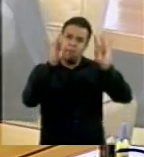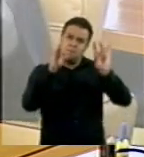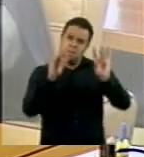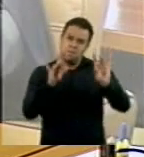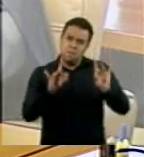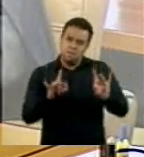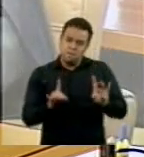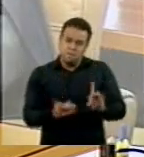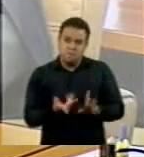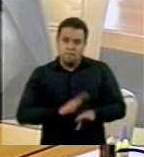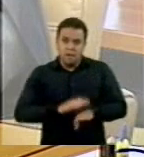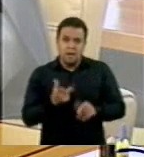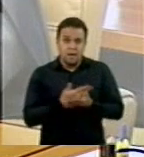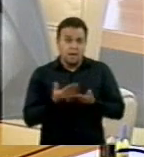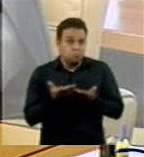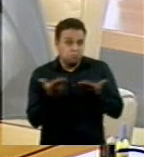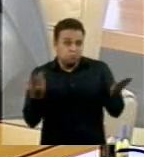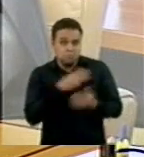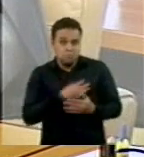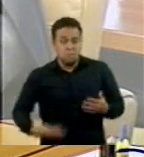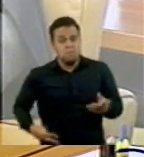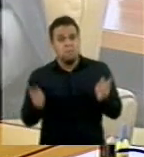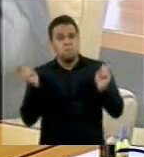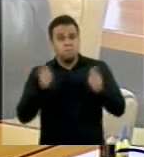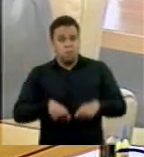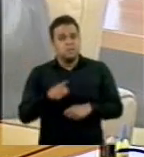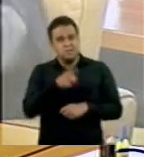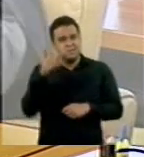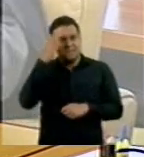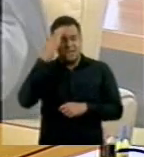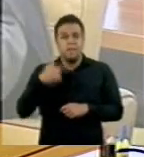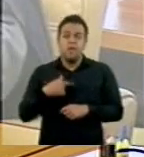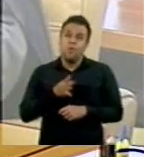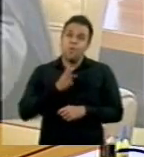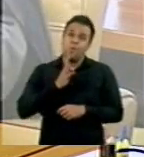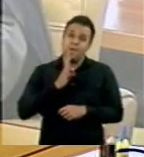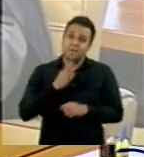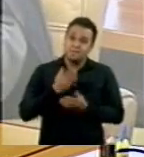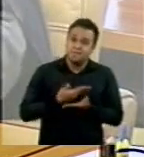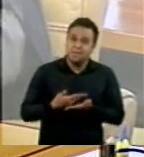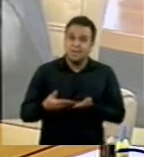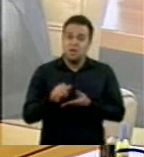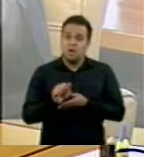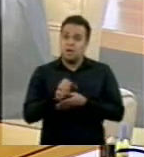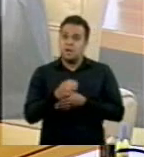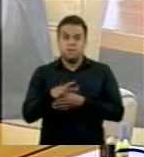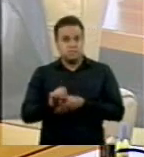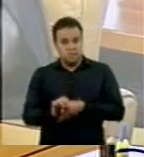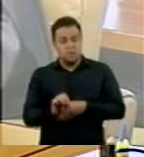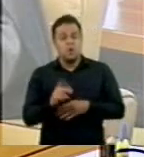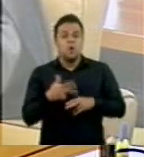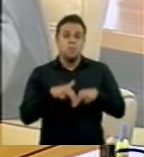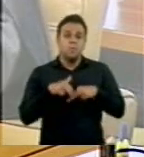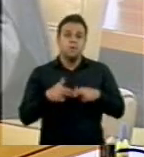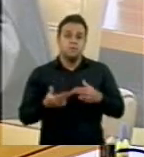inicialmente. Vossas Excelências puderam depreender que eu estou conhecendo da ação, portanto, admitindo